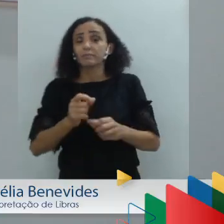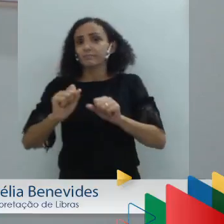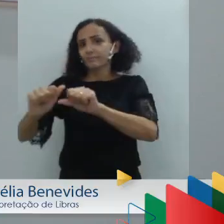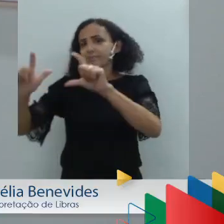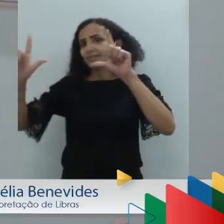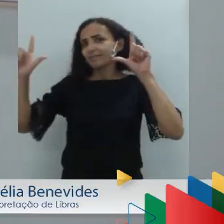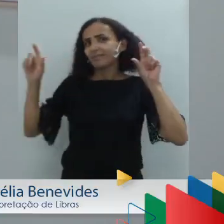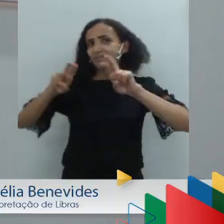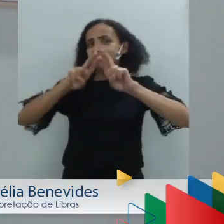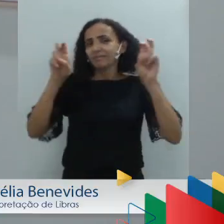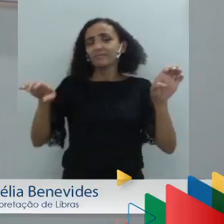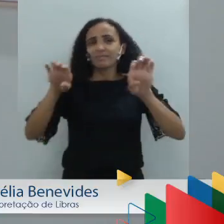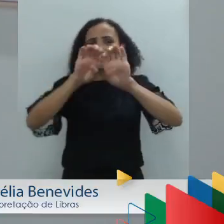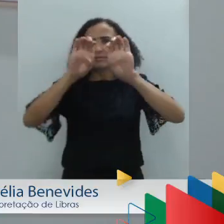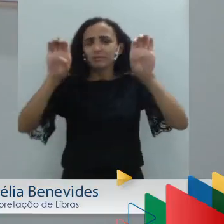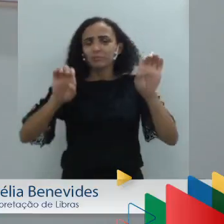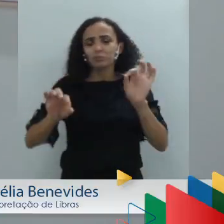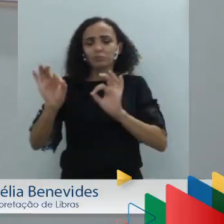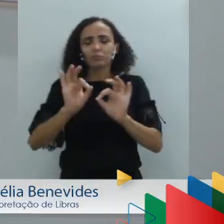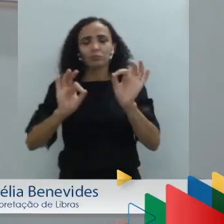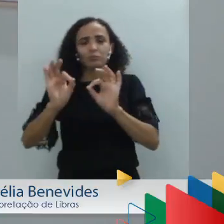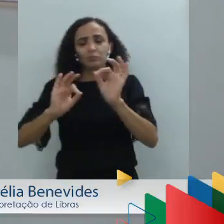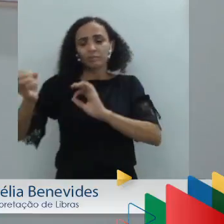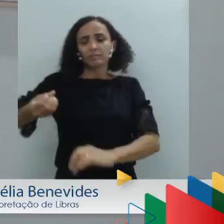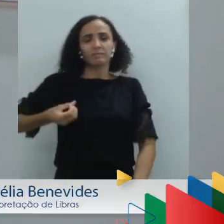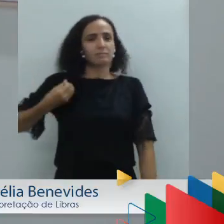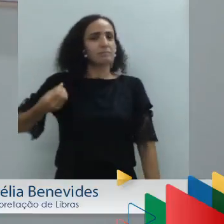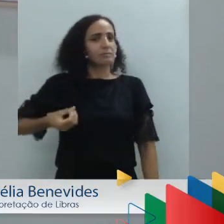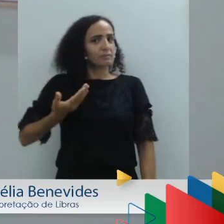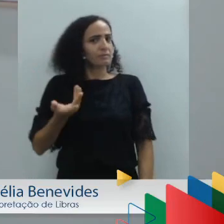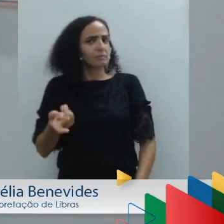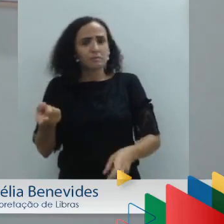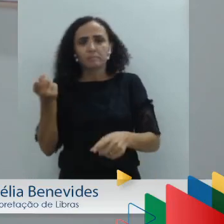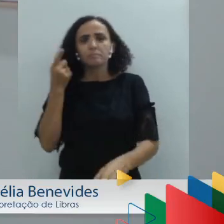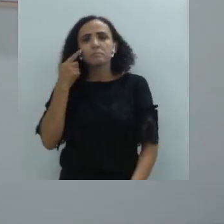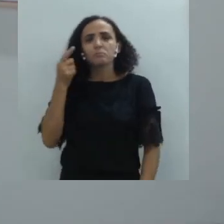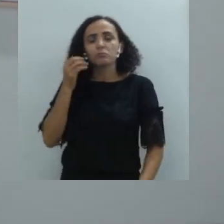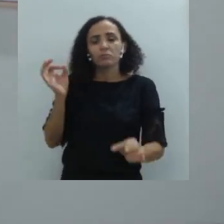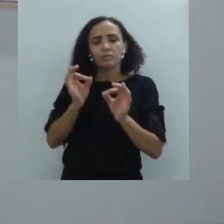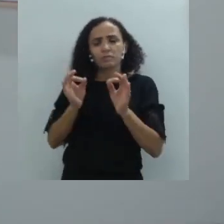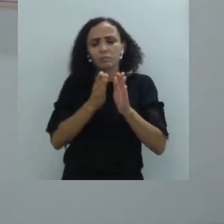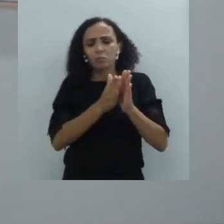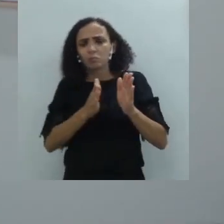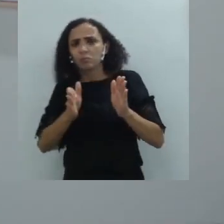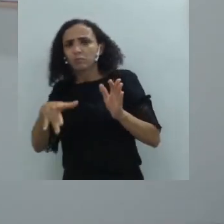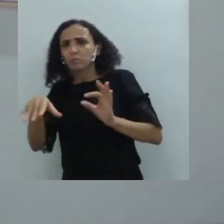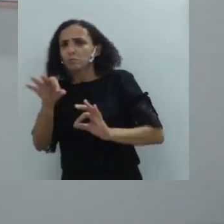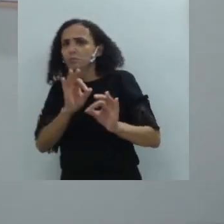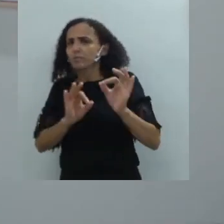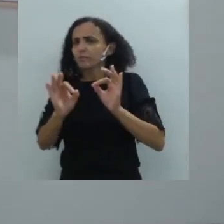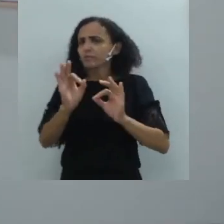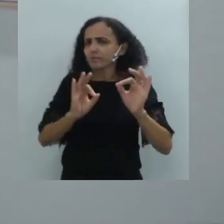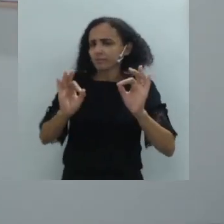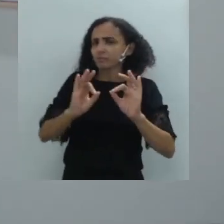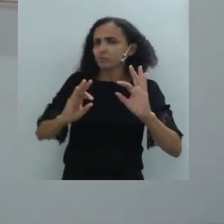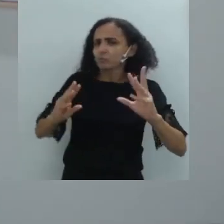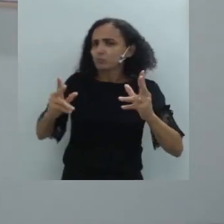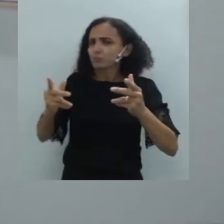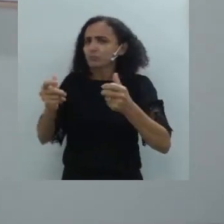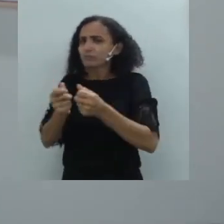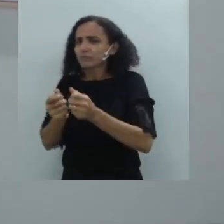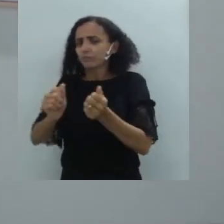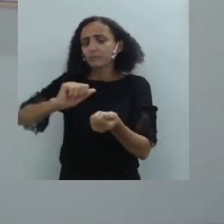tela, estrutura e organização dos seres vivos. Vamos observar como os níveis de organização que os seres vivos vão